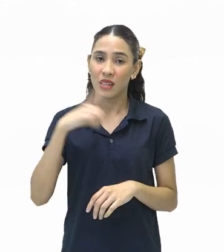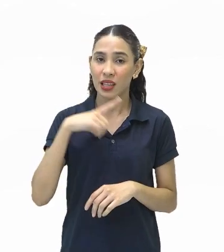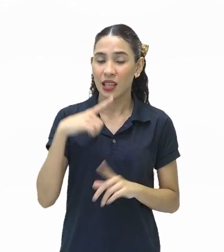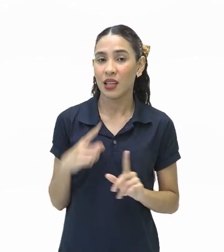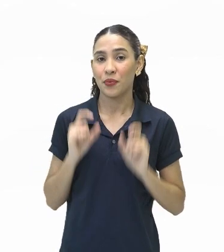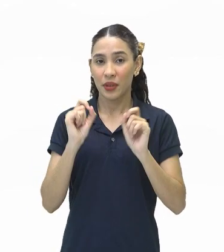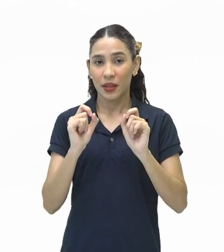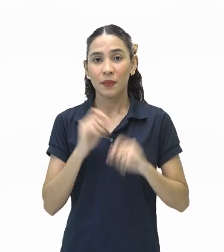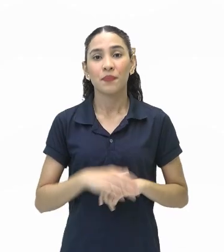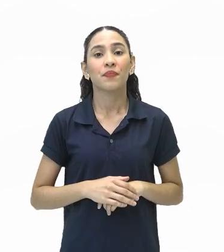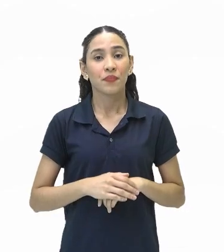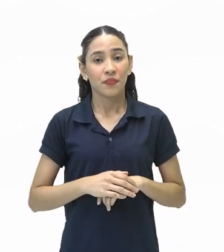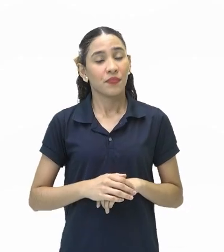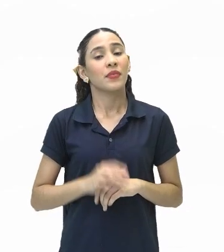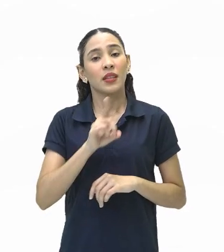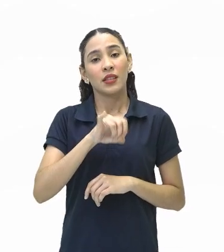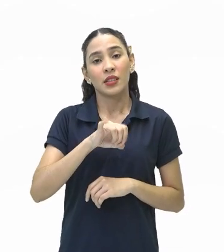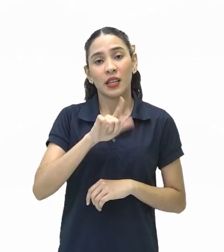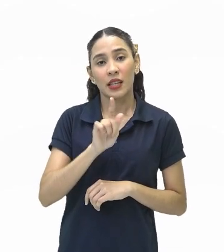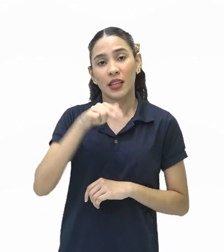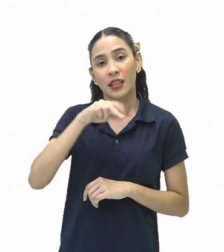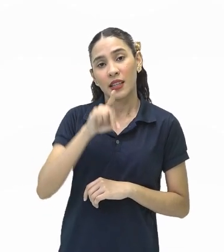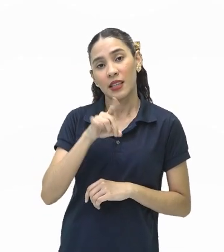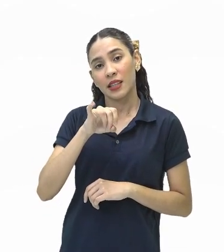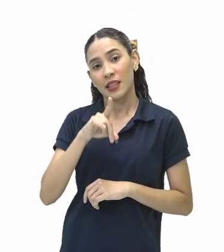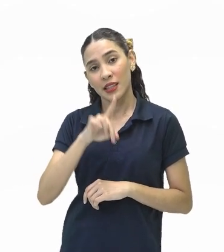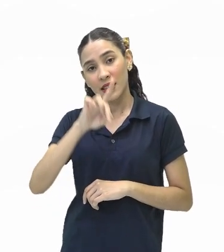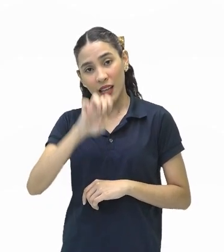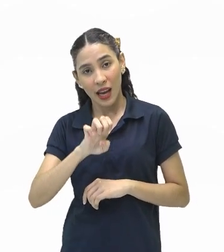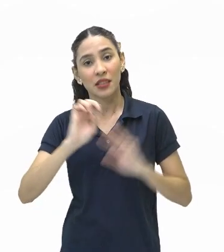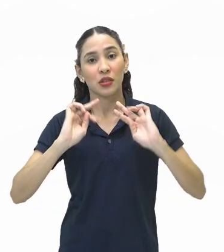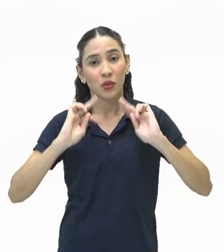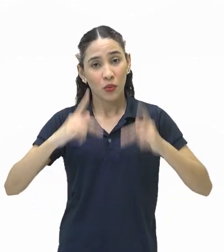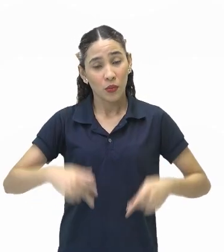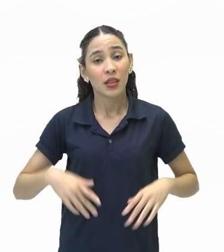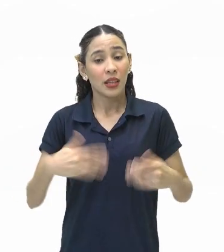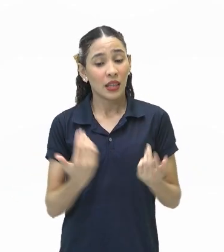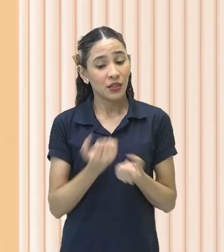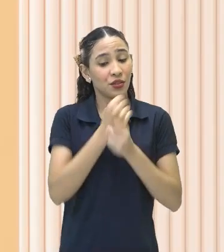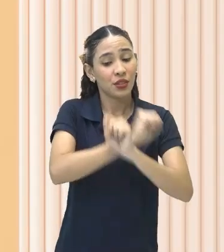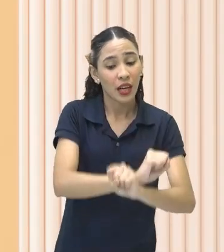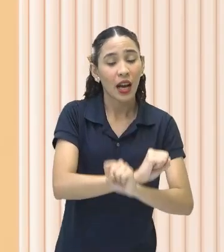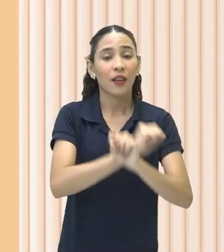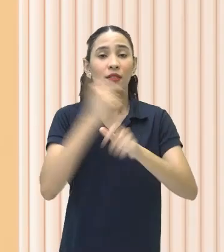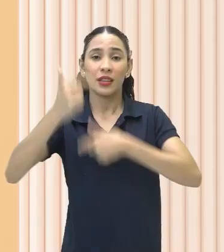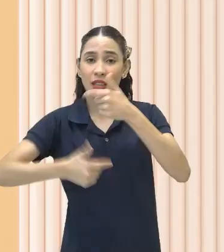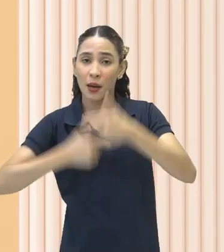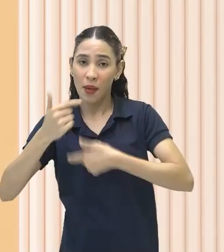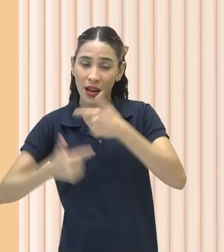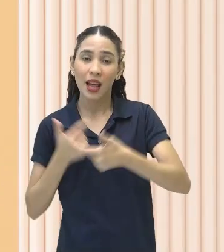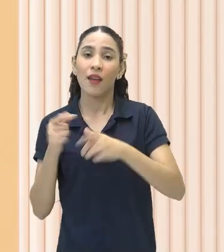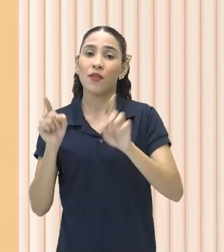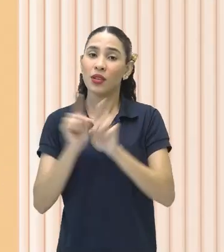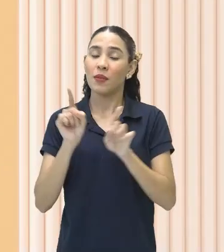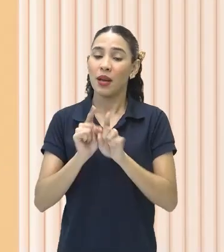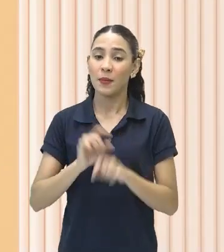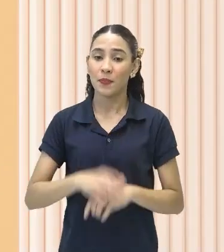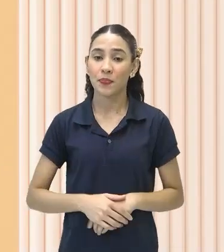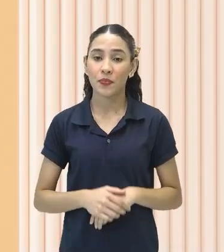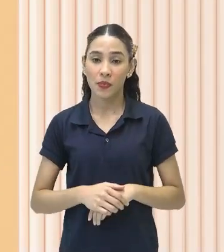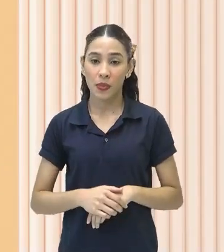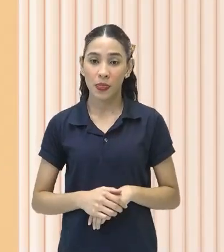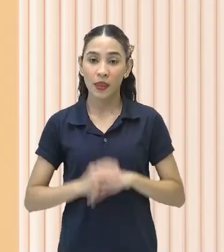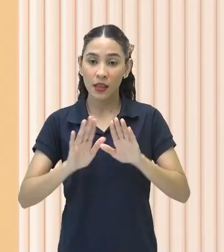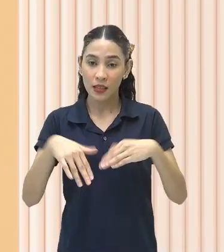pouco de sua dignidade como seres humanos. Eram escravos, trabalhavam, estavam ali, né?